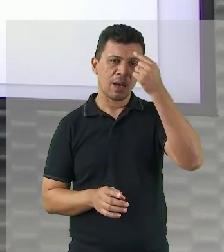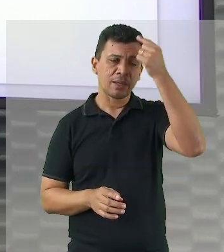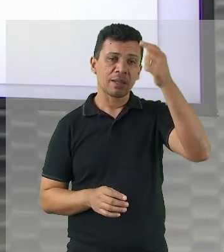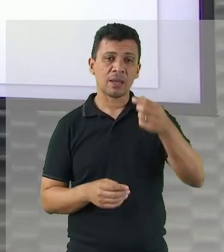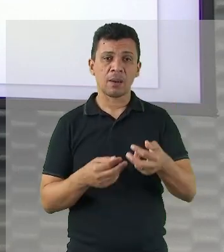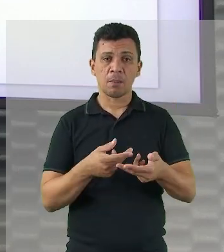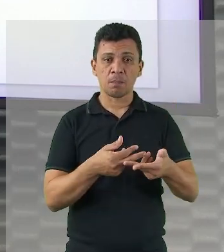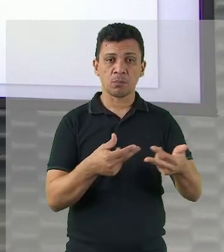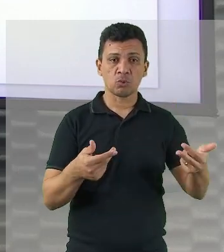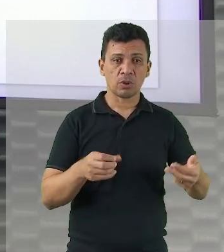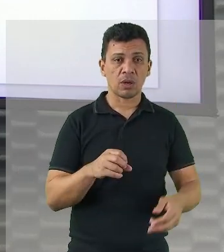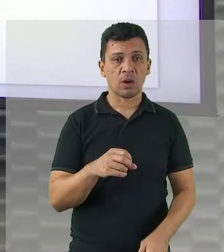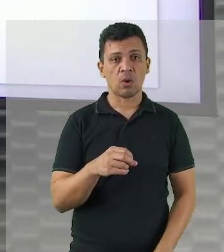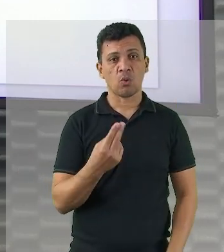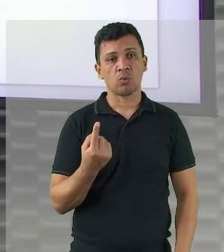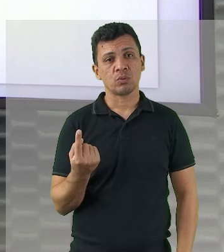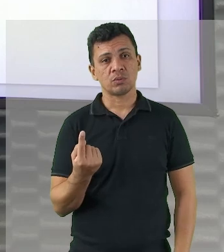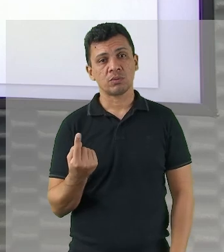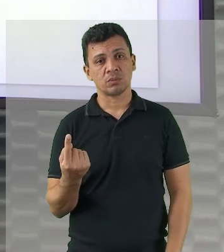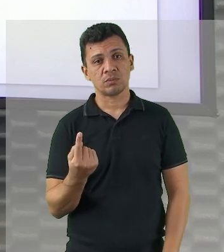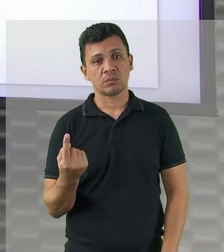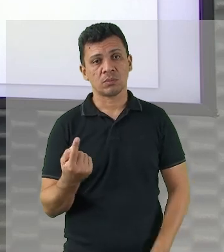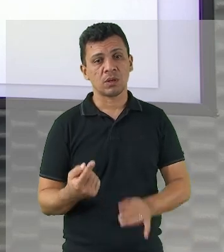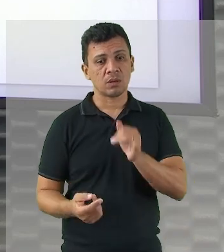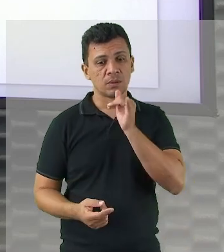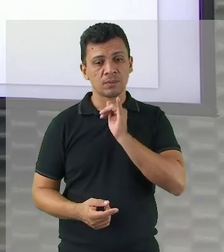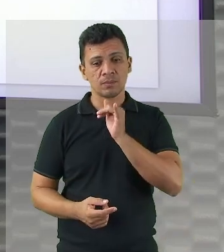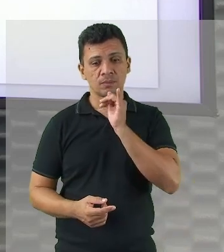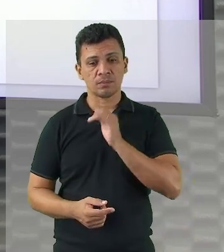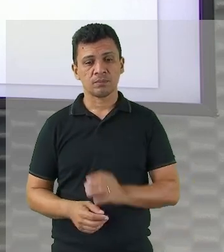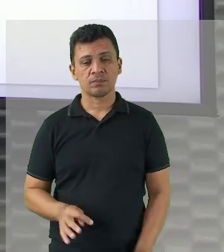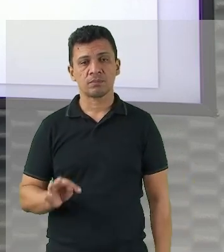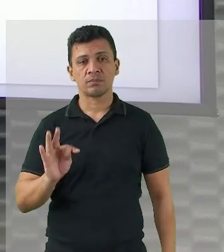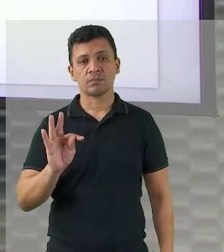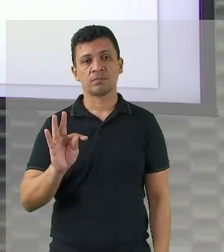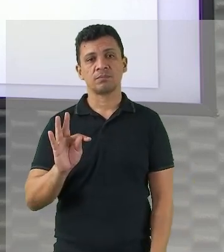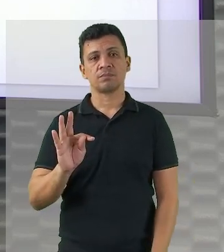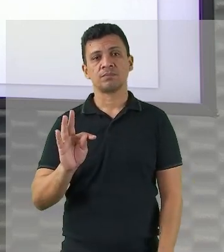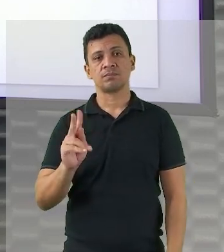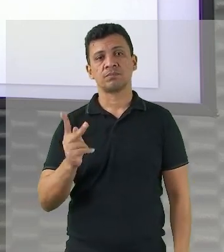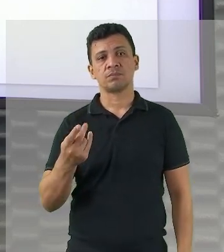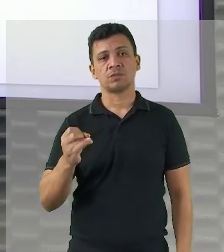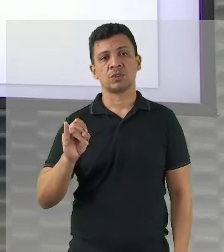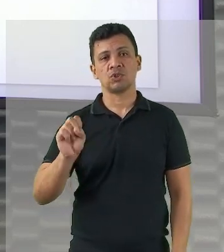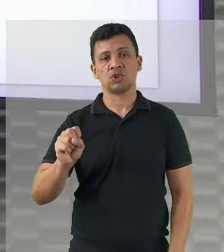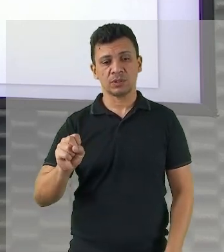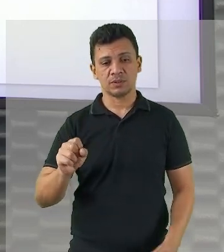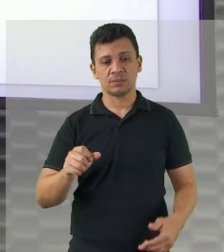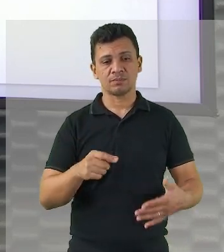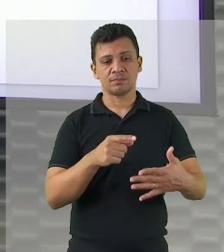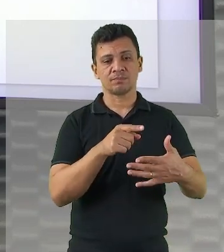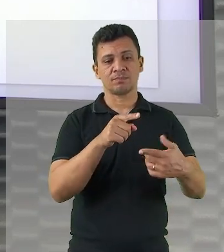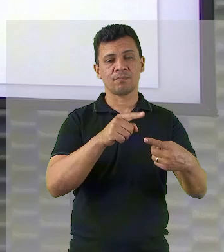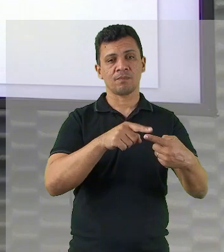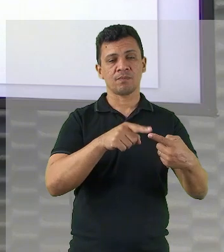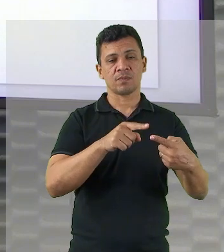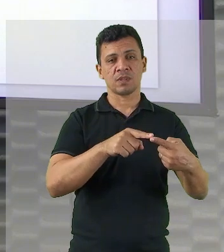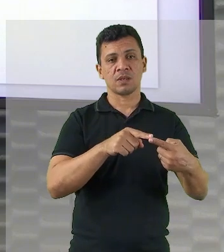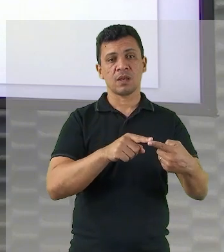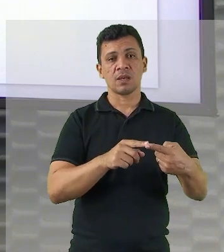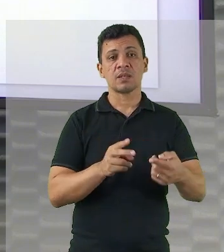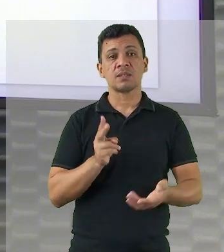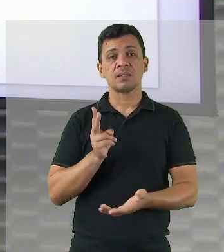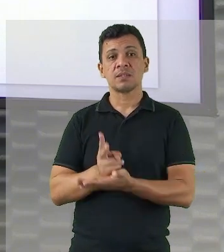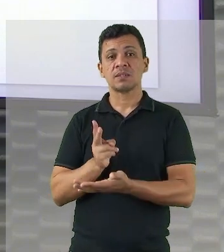plural ou singular. Então, por exemplo, this é um pronome que você usa sempre que você quer falar de